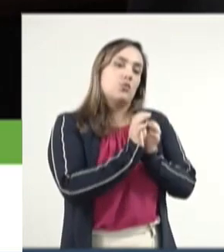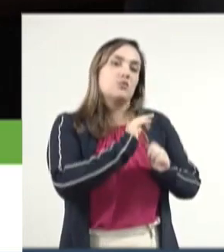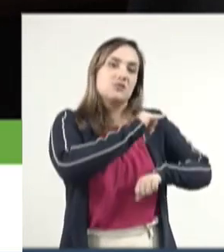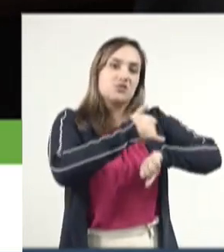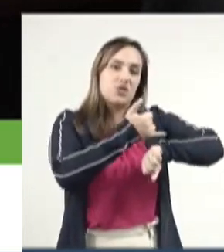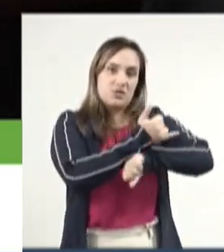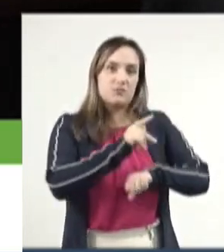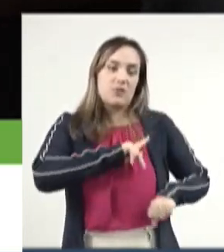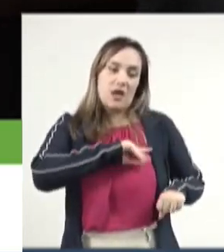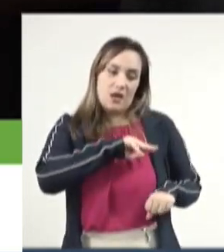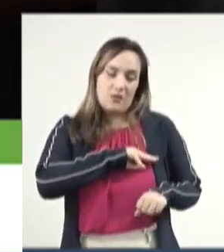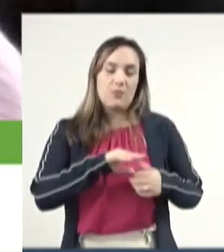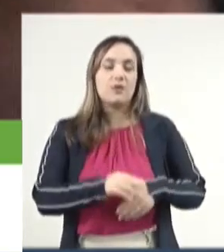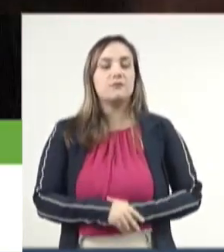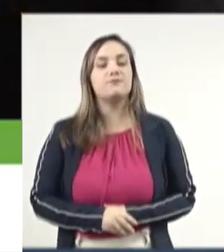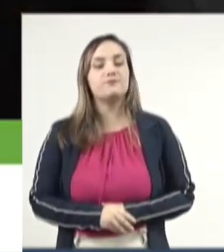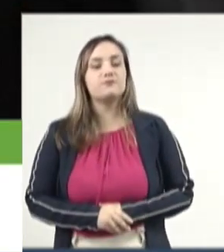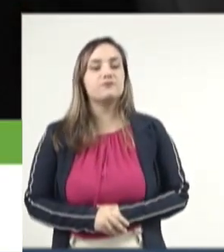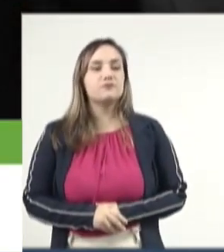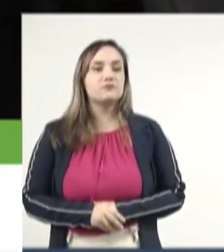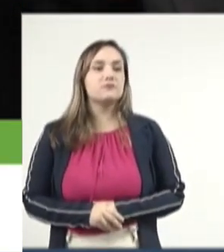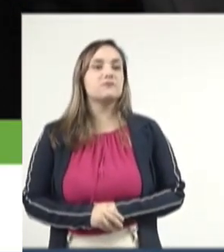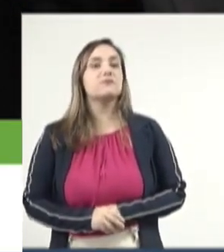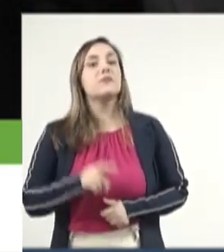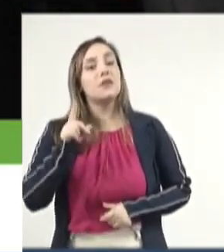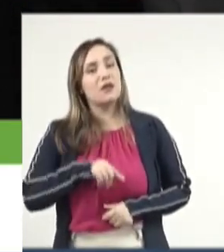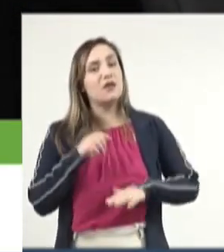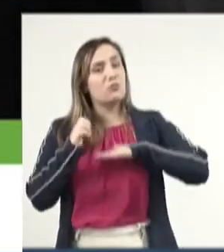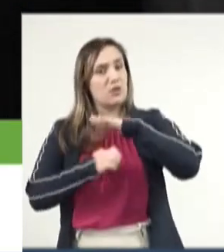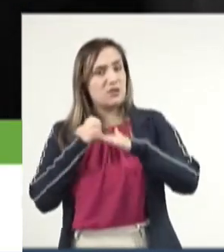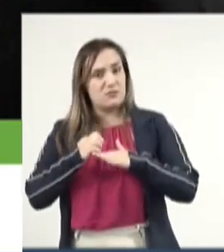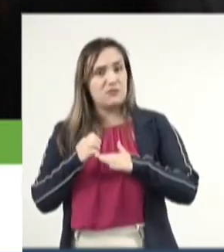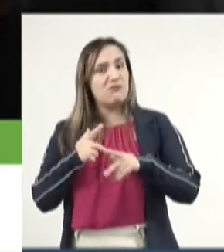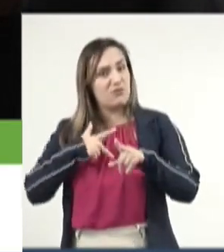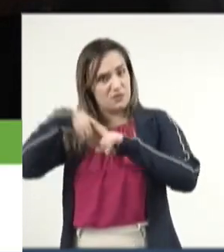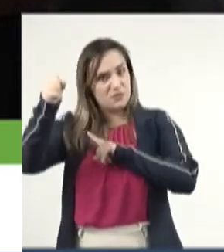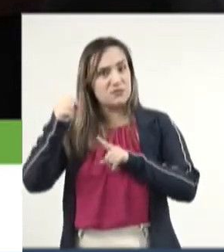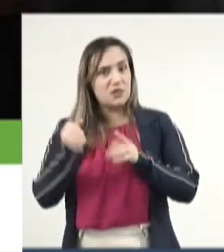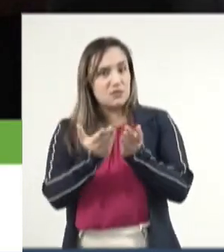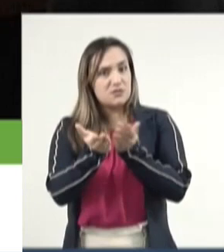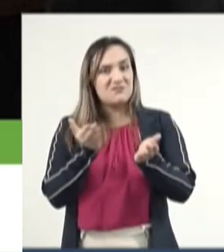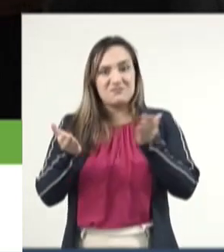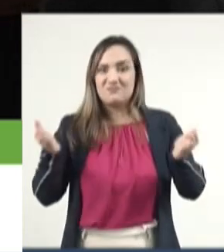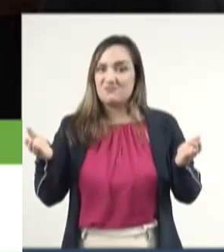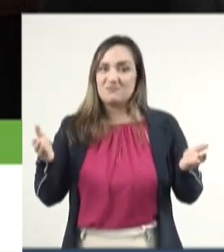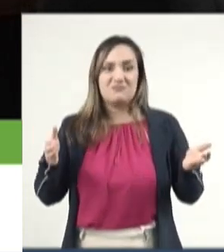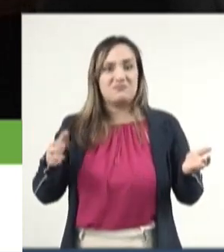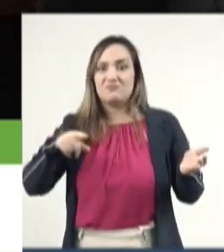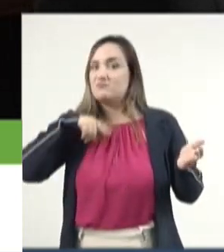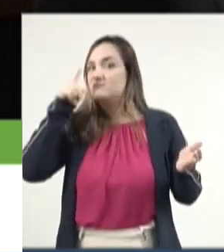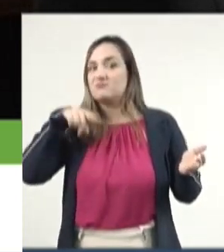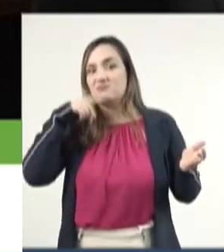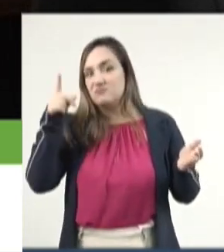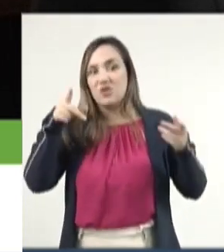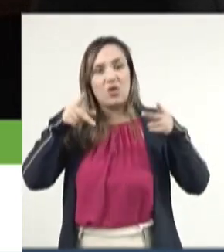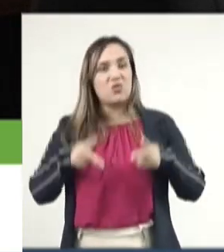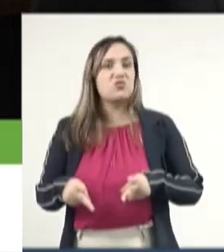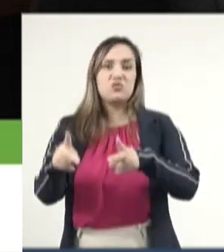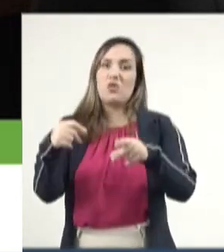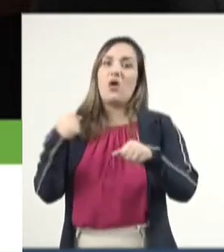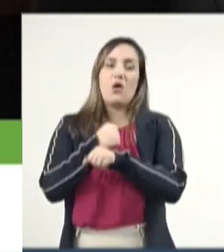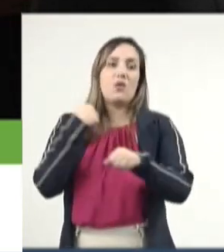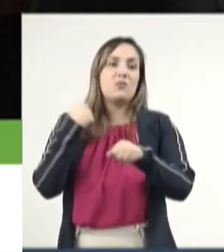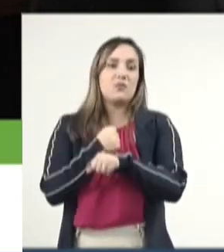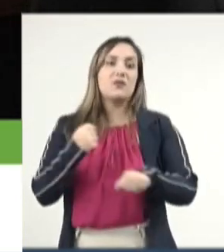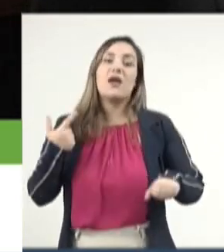As informações que eu tenho é que a empresa que ganhou a licitação não está conseguindo tocar a